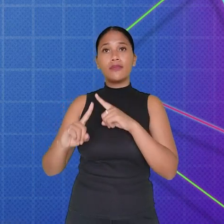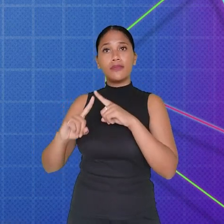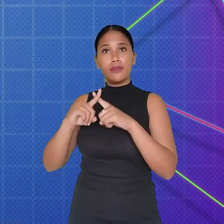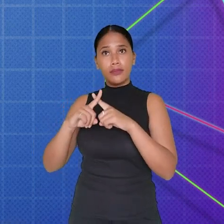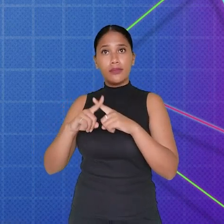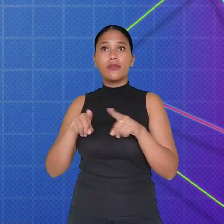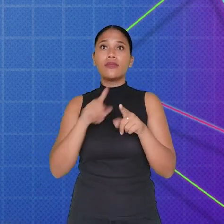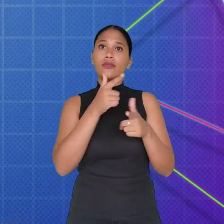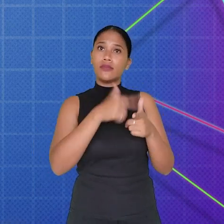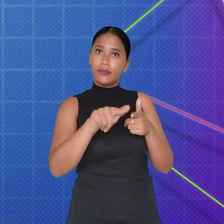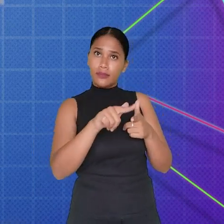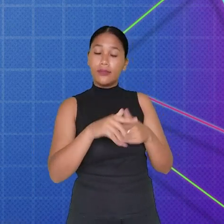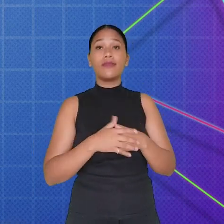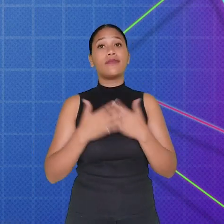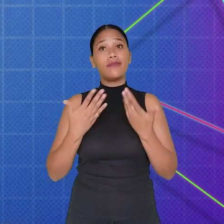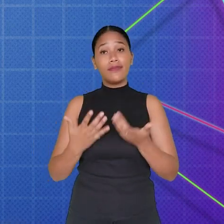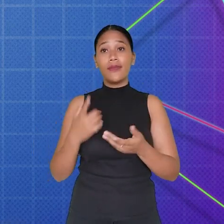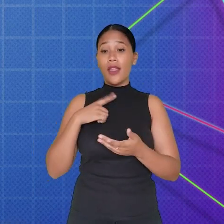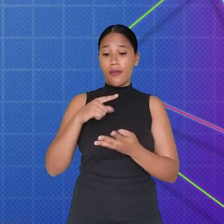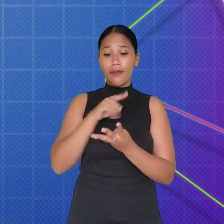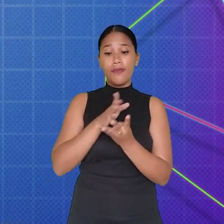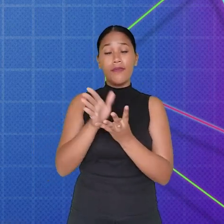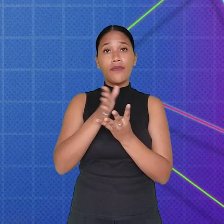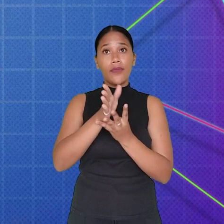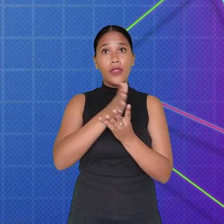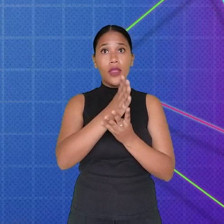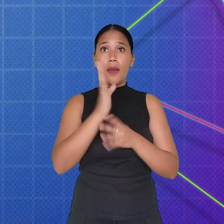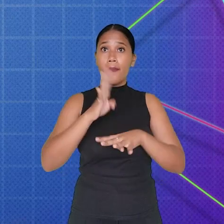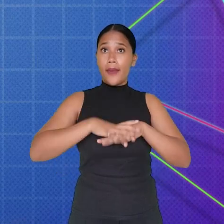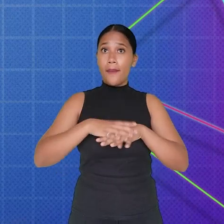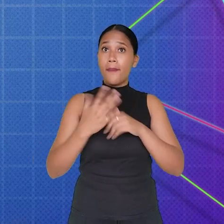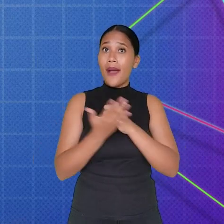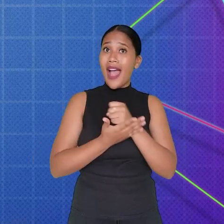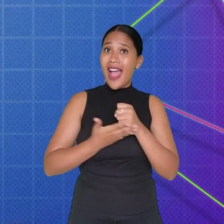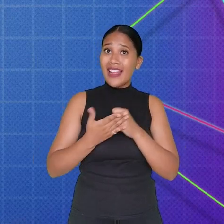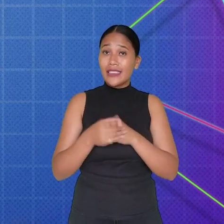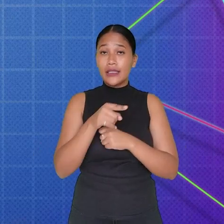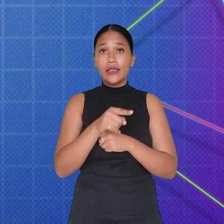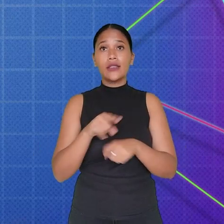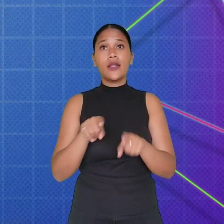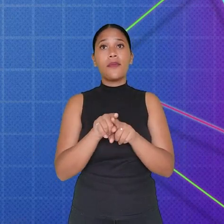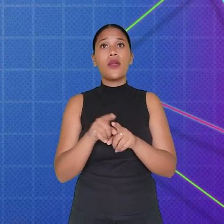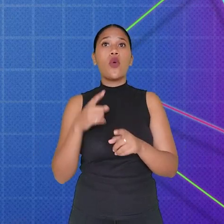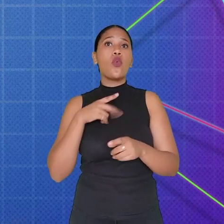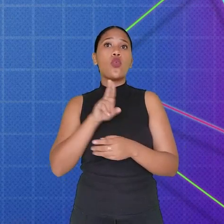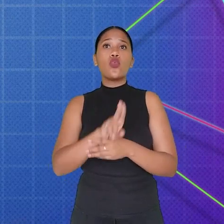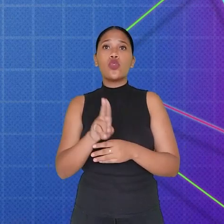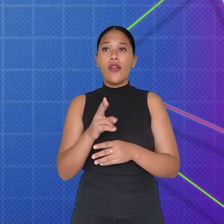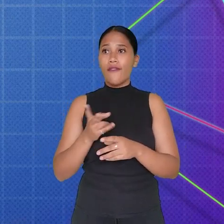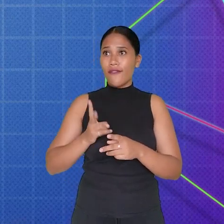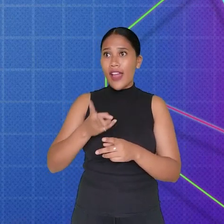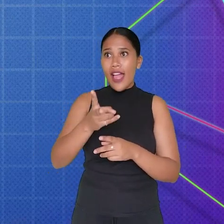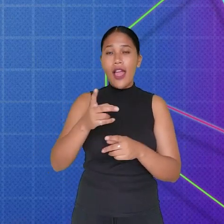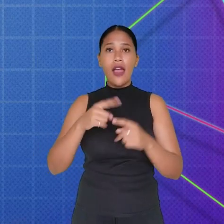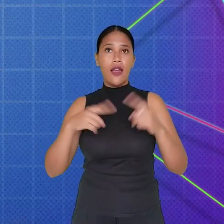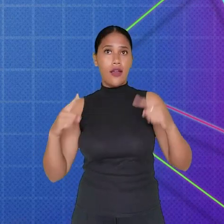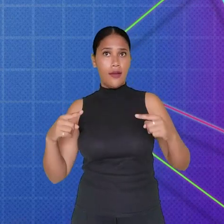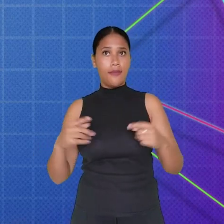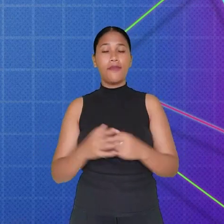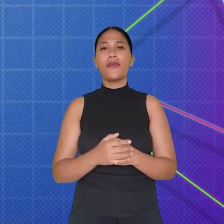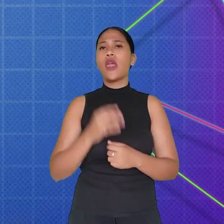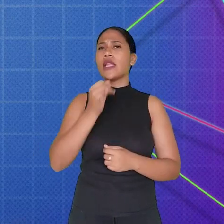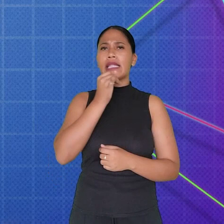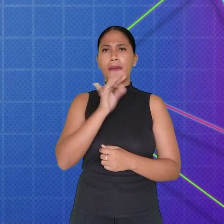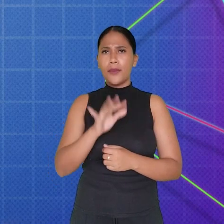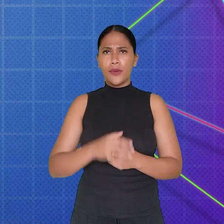variáveis ou constantes. Vejamos alguns exemplos. Int x igual a 10, ponto, vírgula. Int y igual a 5,